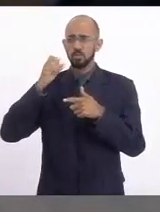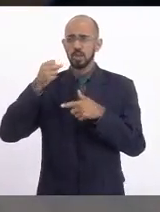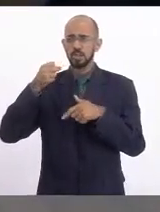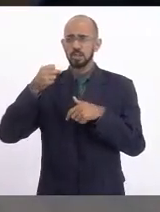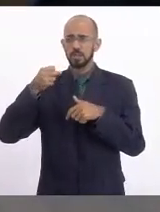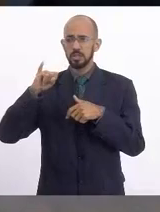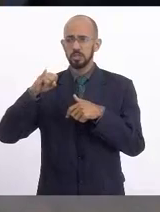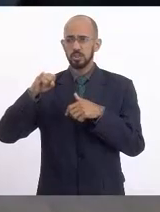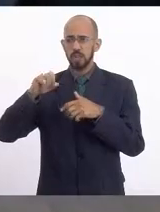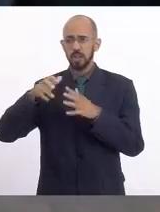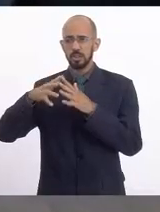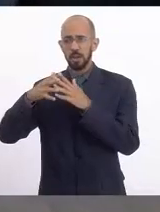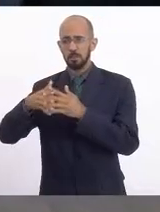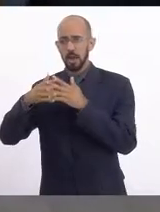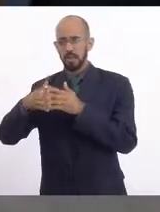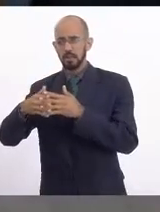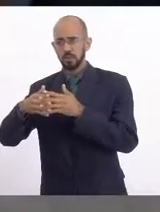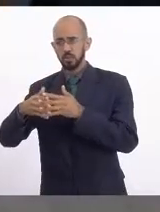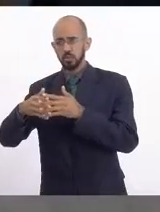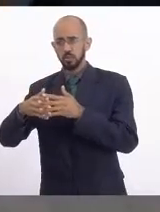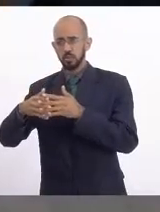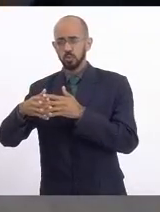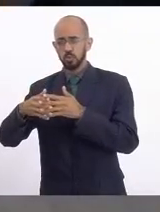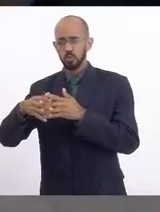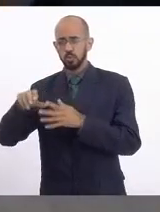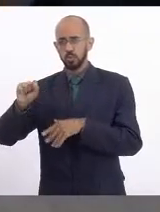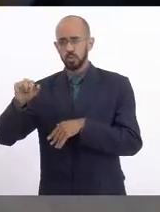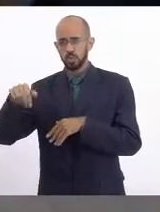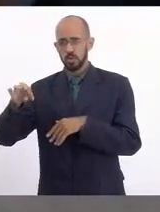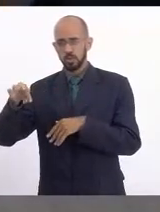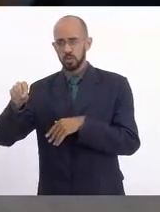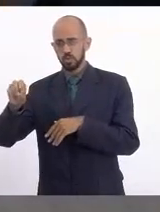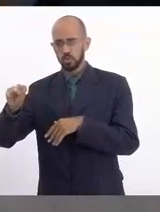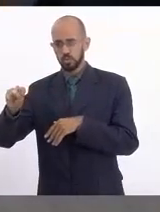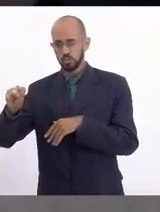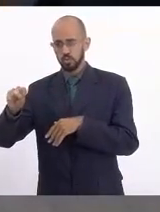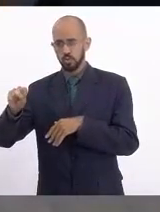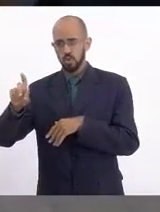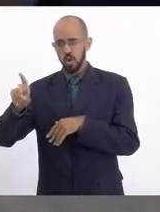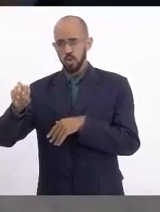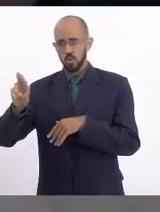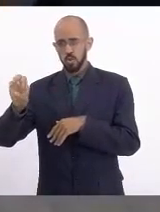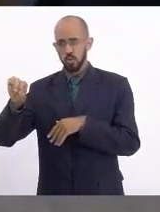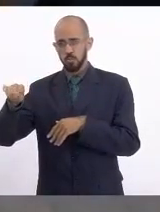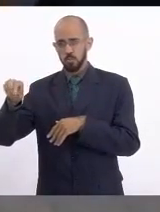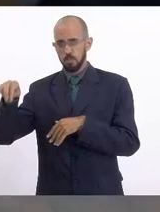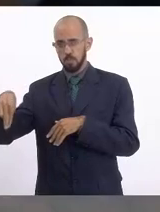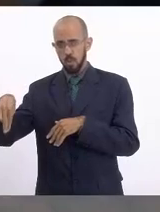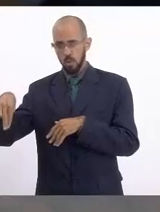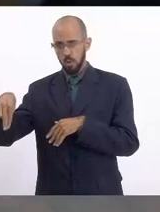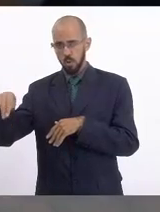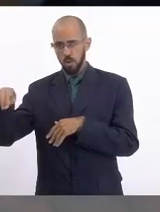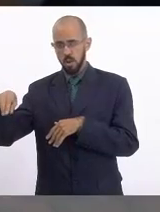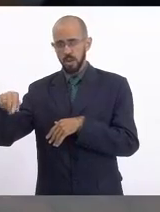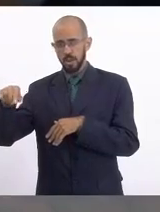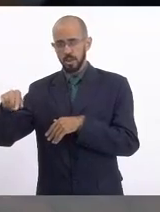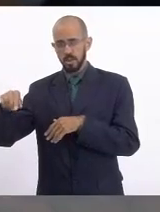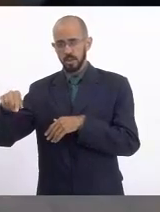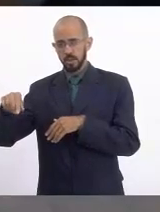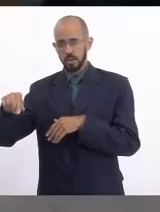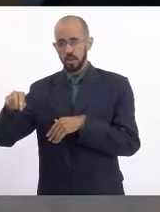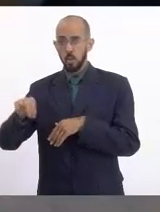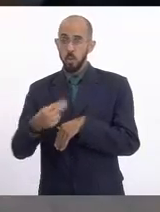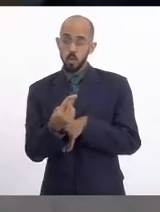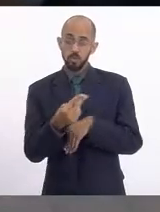tá atrapalhando o Santos Dumont e negar a licença ou se a gente